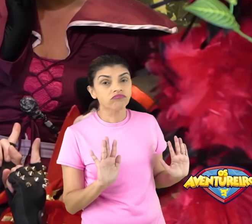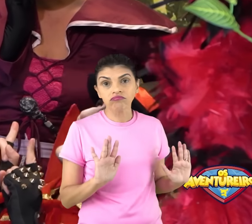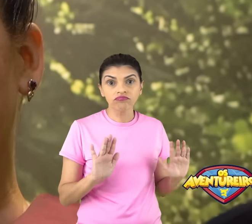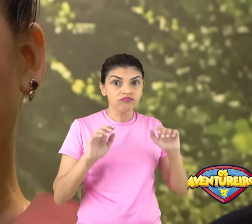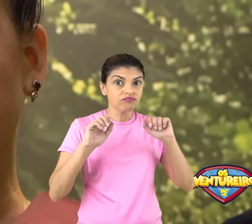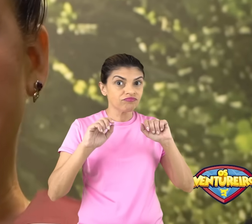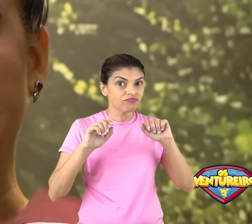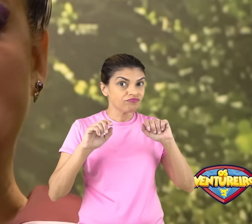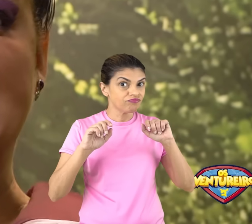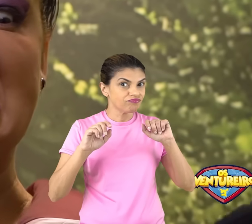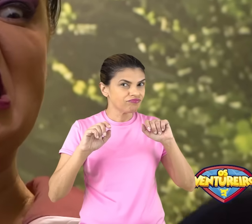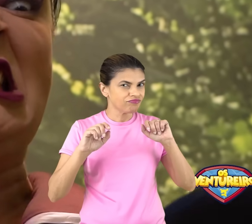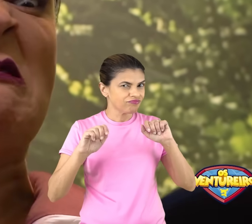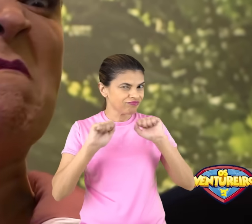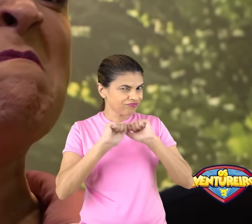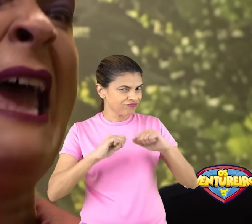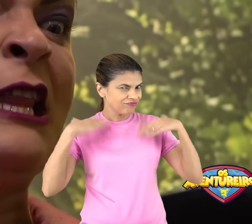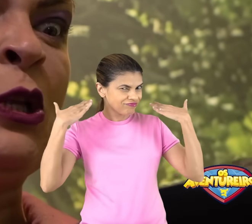Pandona!